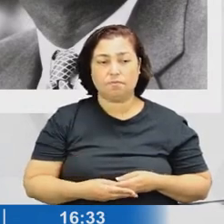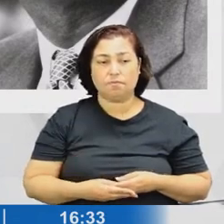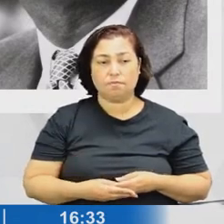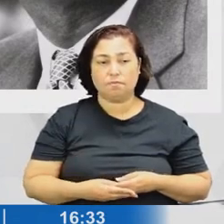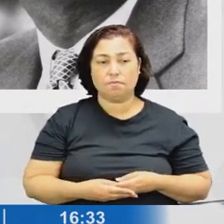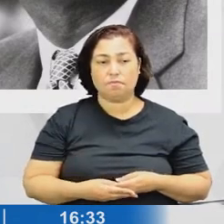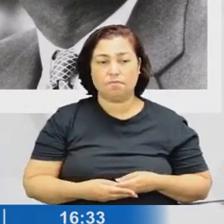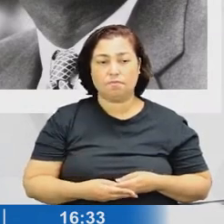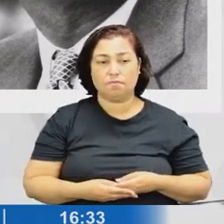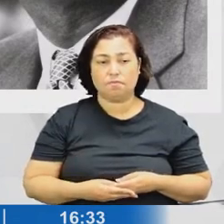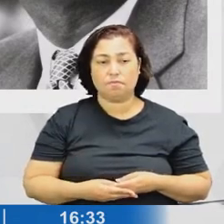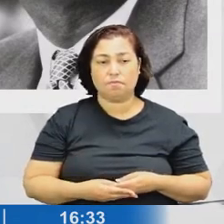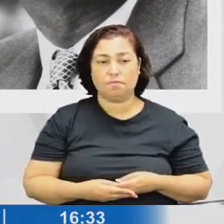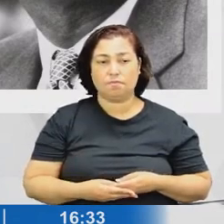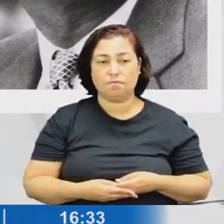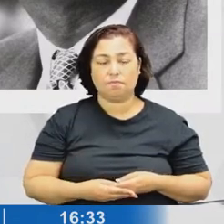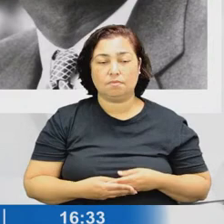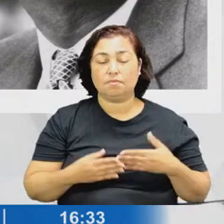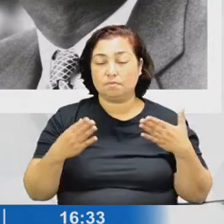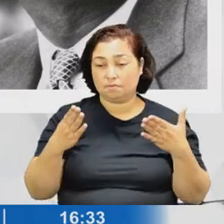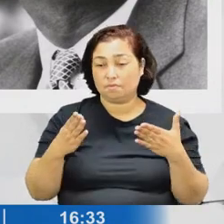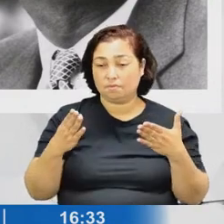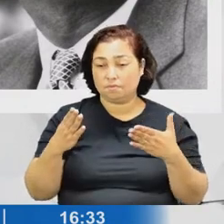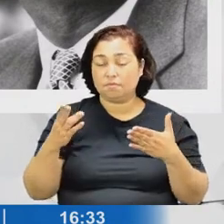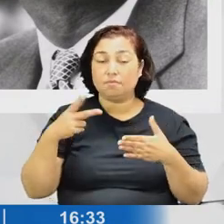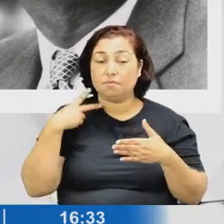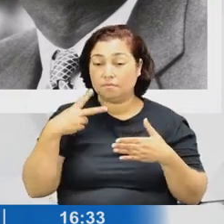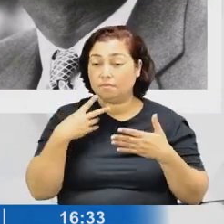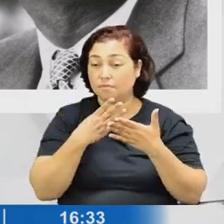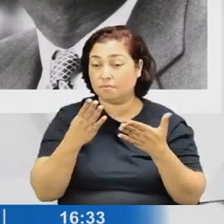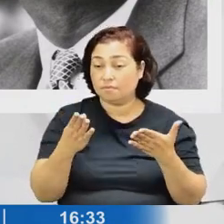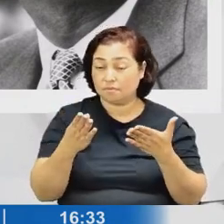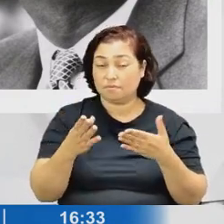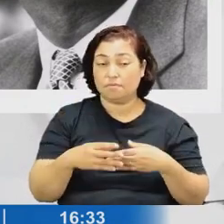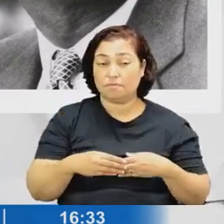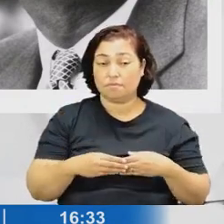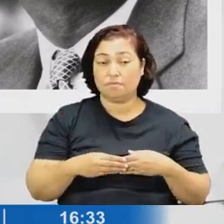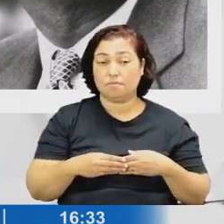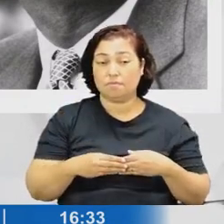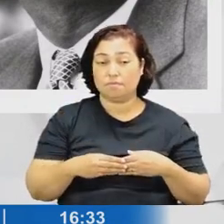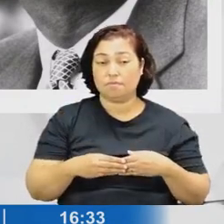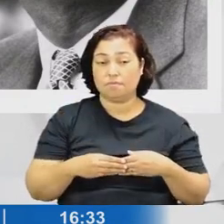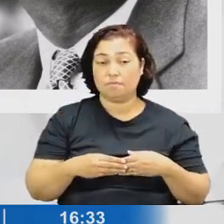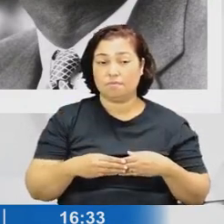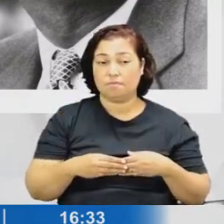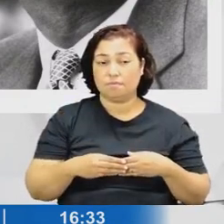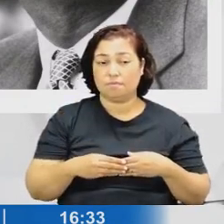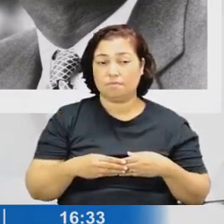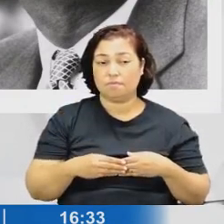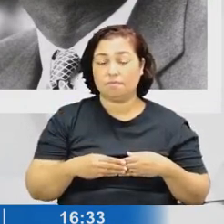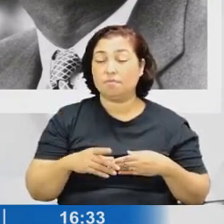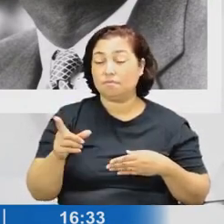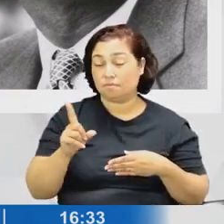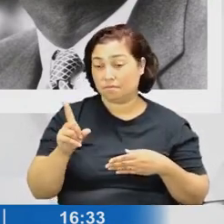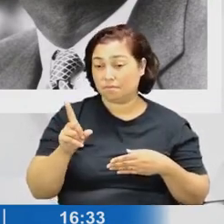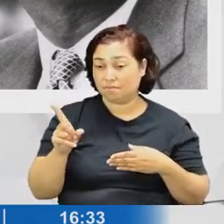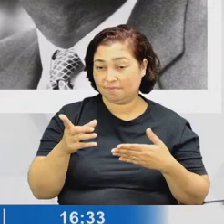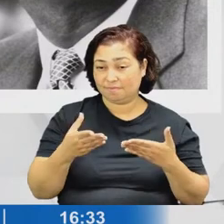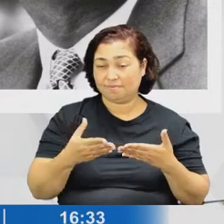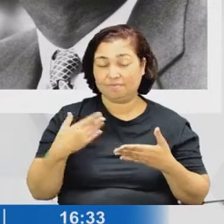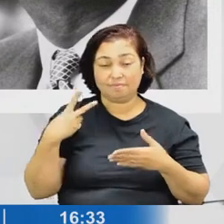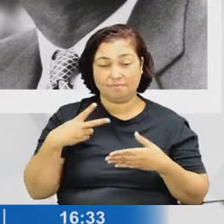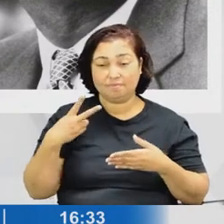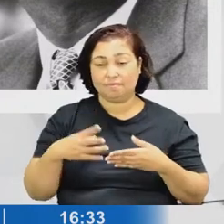transito entre Charme Eu não sei como é que é nas interações Mas se for brabo é charme herói se não for bravo é o